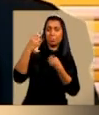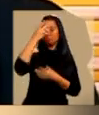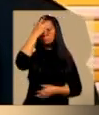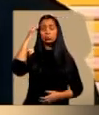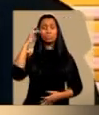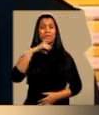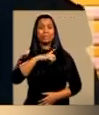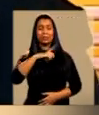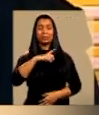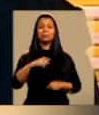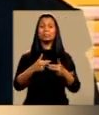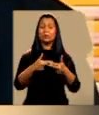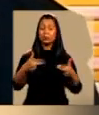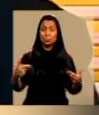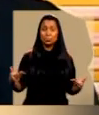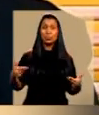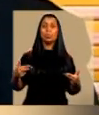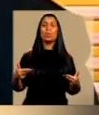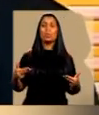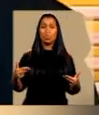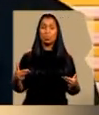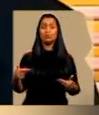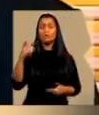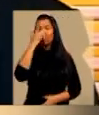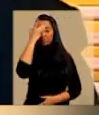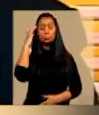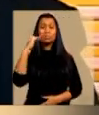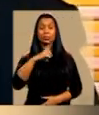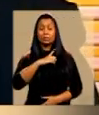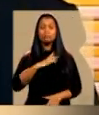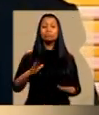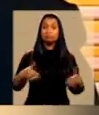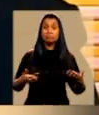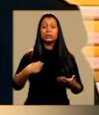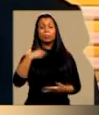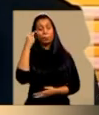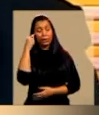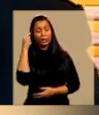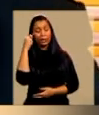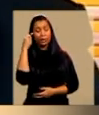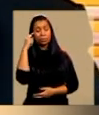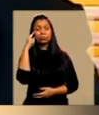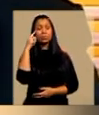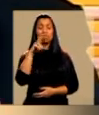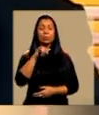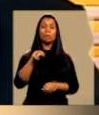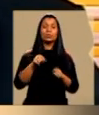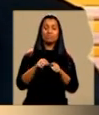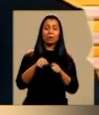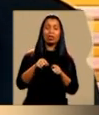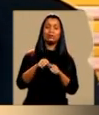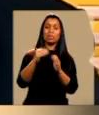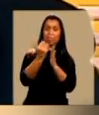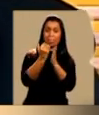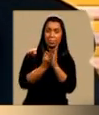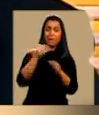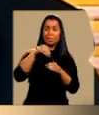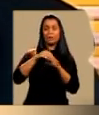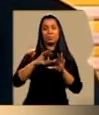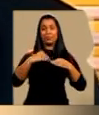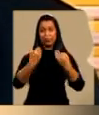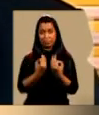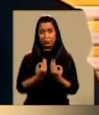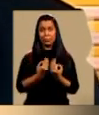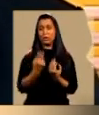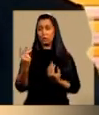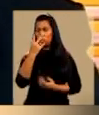que esse indivíduo teve, das prioridades que esse indivíduo tem. Então, eu acredito assim, vamos estabelecer o orçamento familiar,